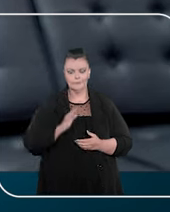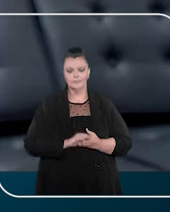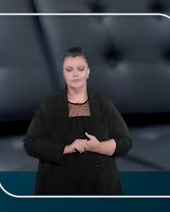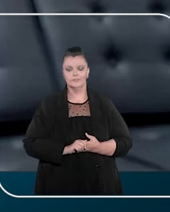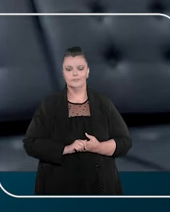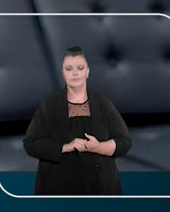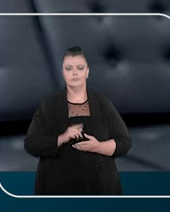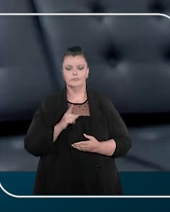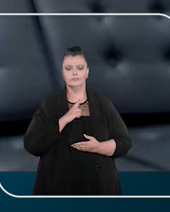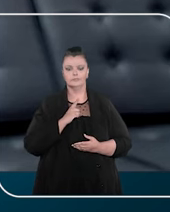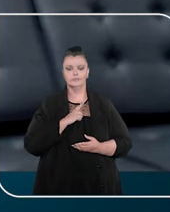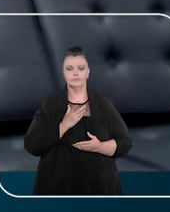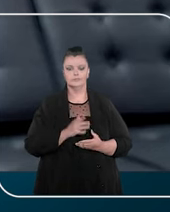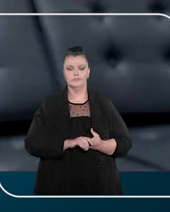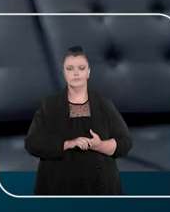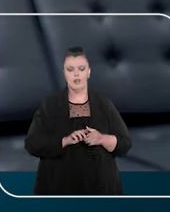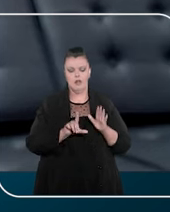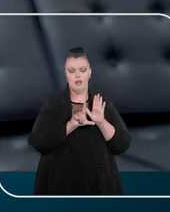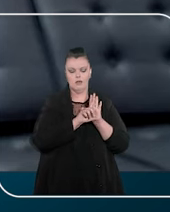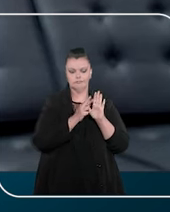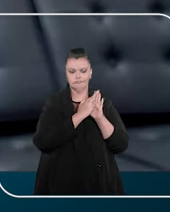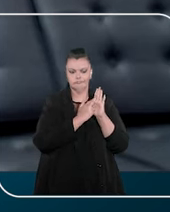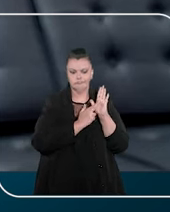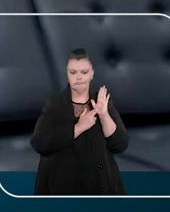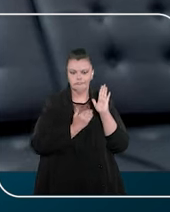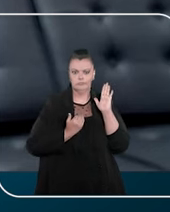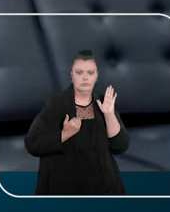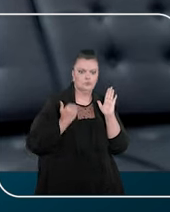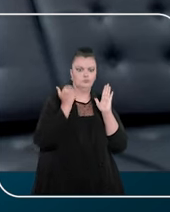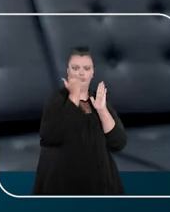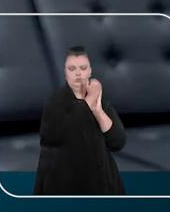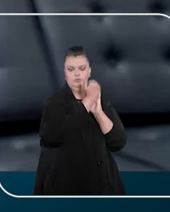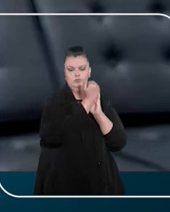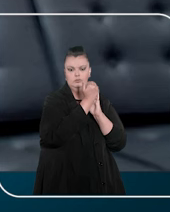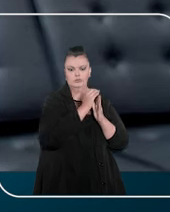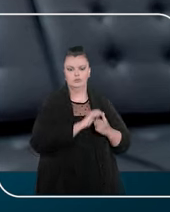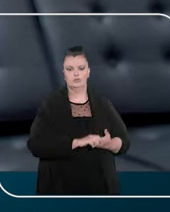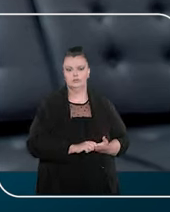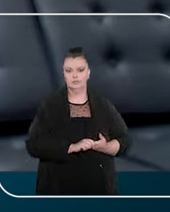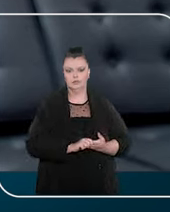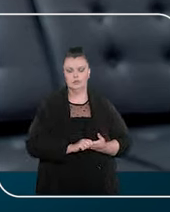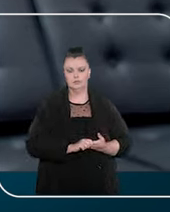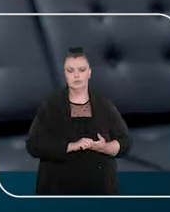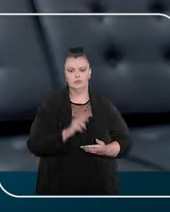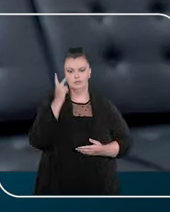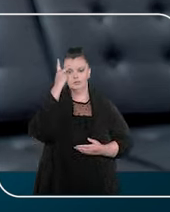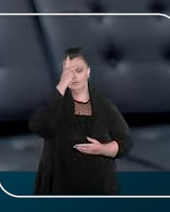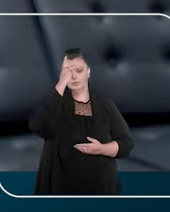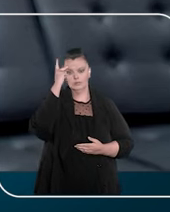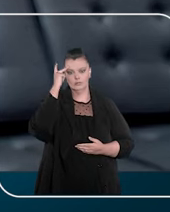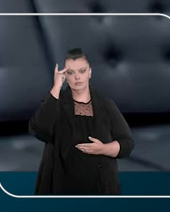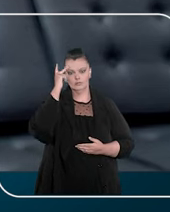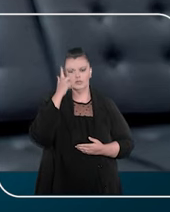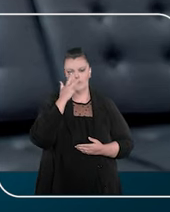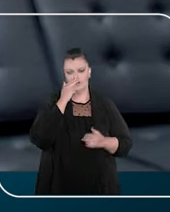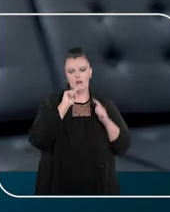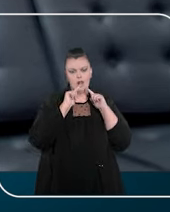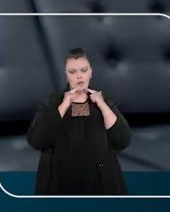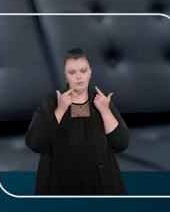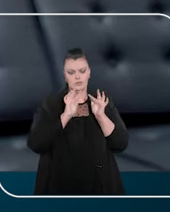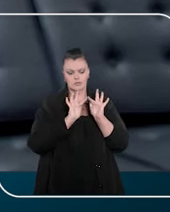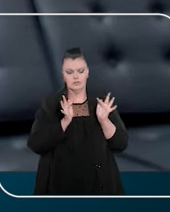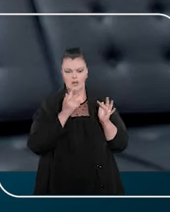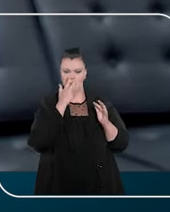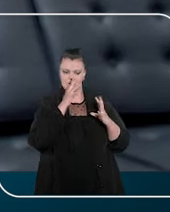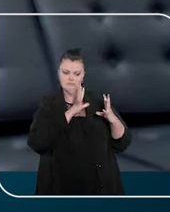uma litigiosidade excessiva. As pessoas, falando numa linguagem bem simples, brigam por